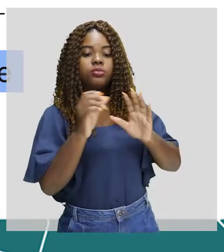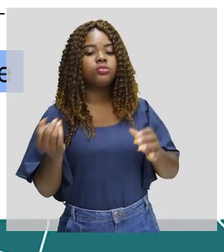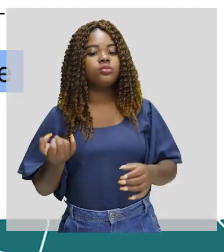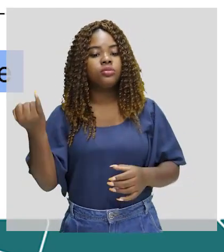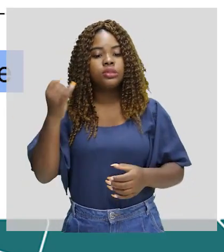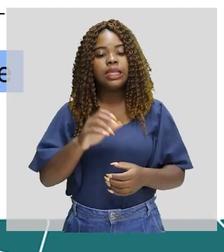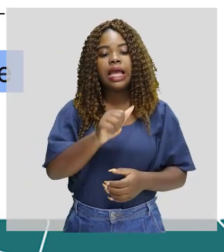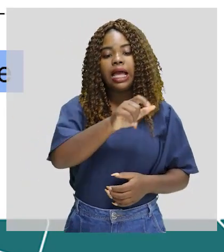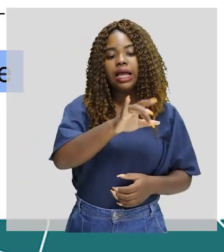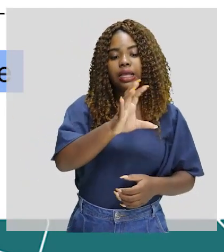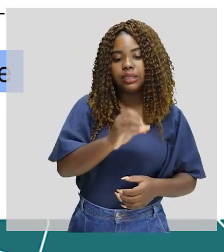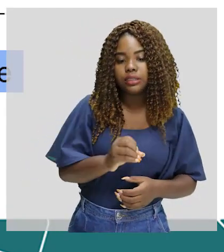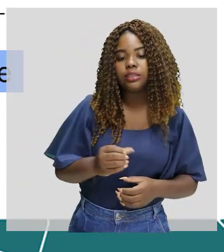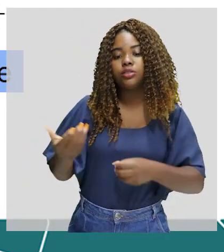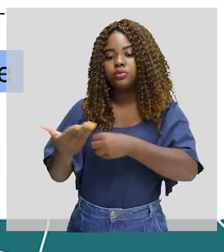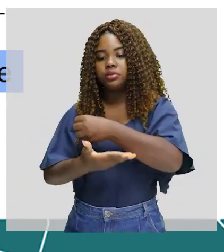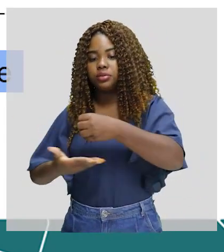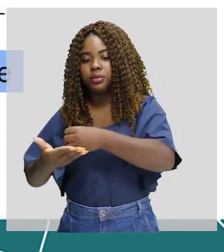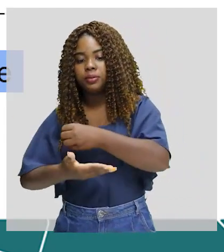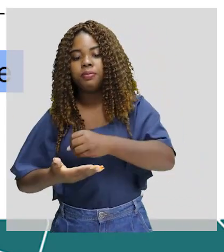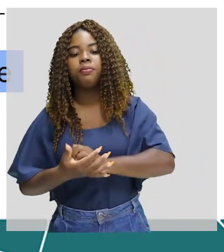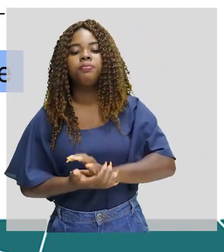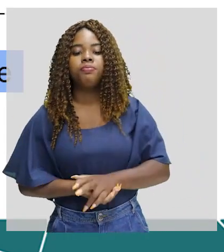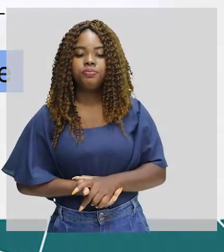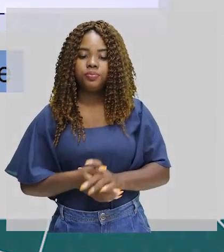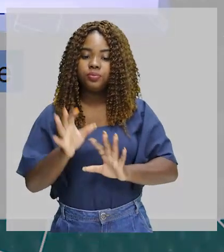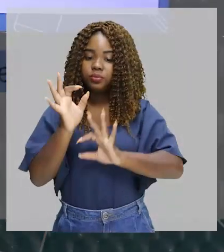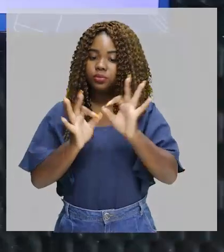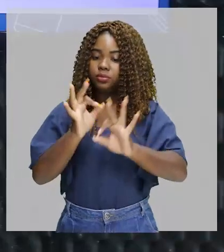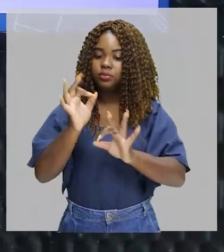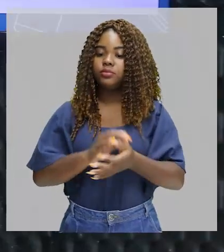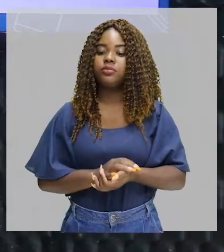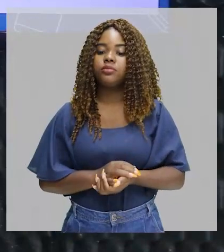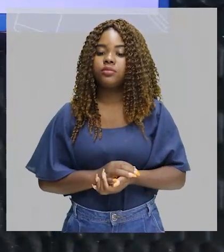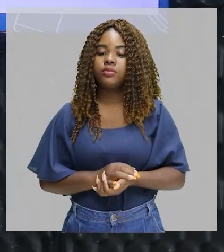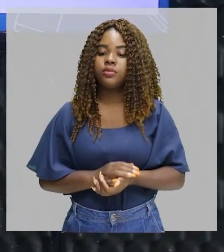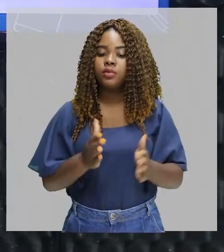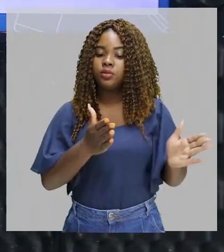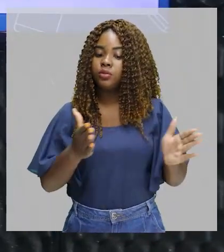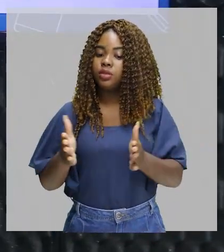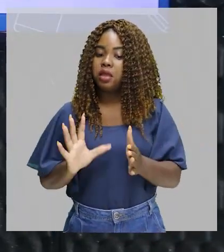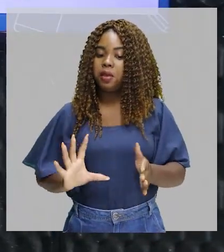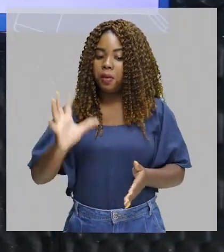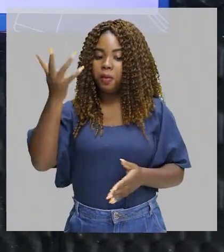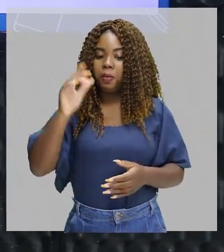bases conjugados. Conjugados. Já que o processo acontece, né?